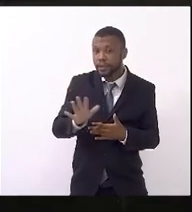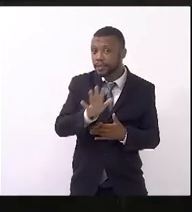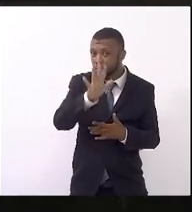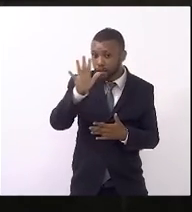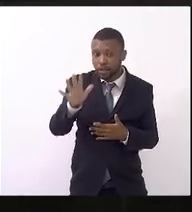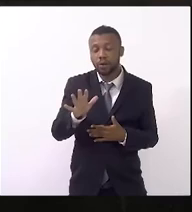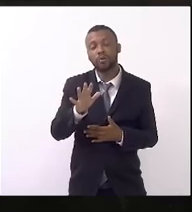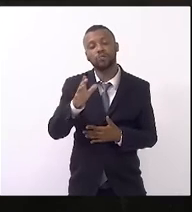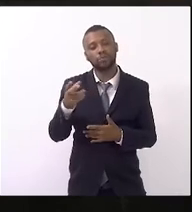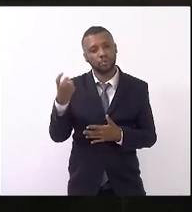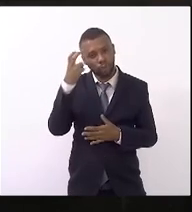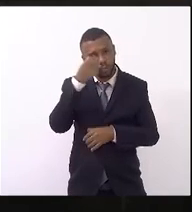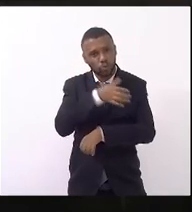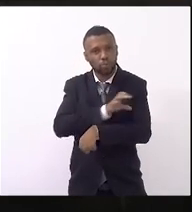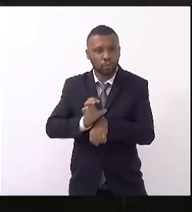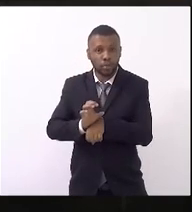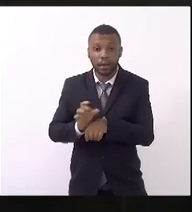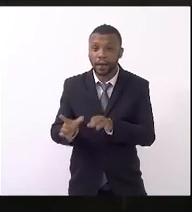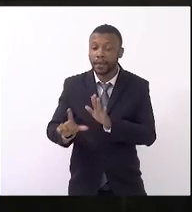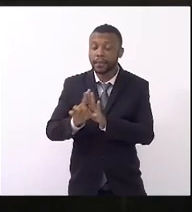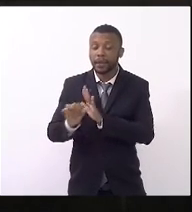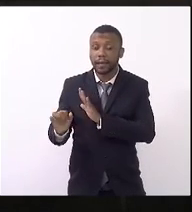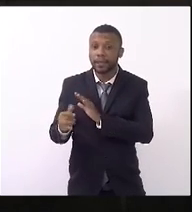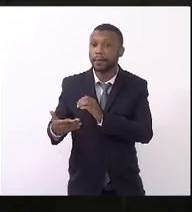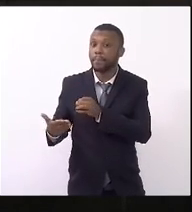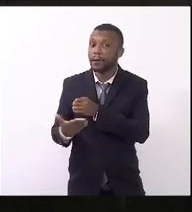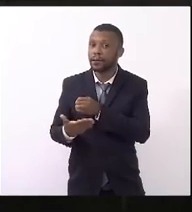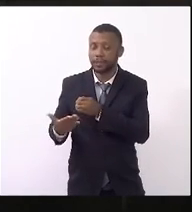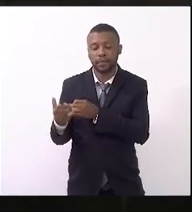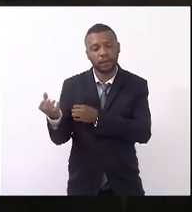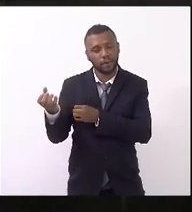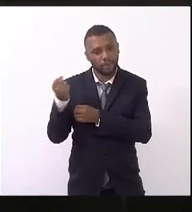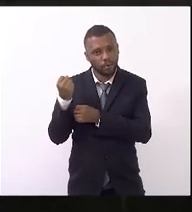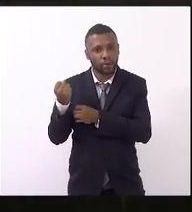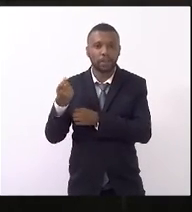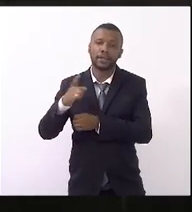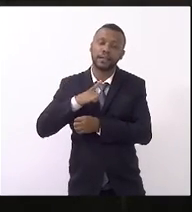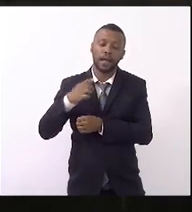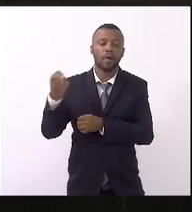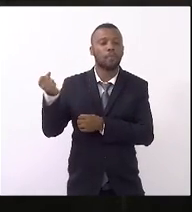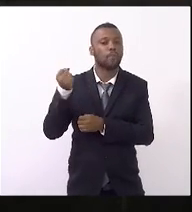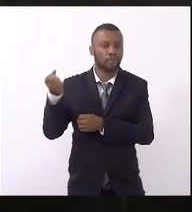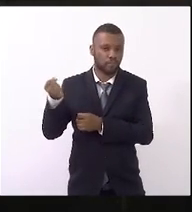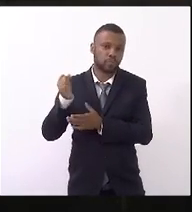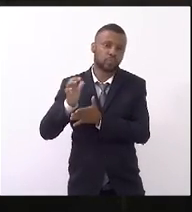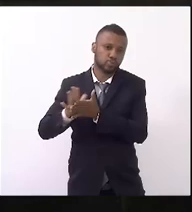lei se baseia nessa fonte de custeio, portanto, há uma fonte de custeio,